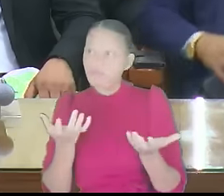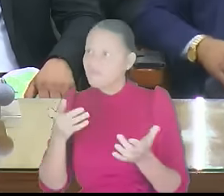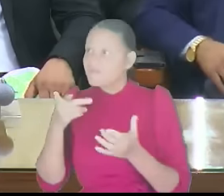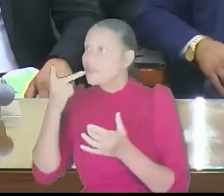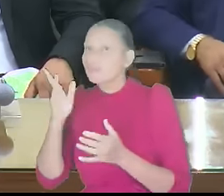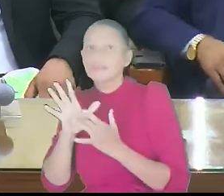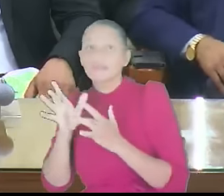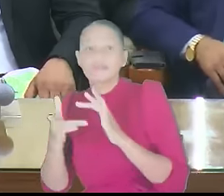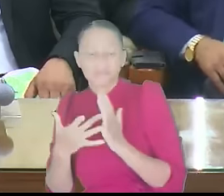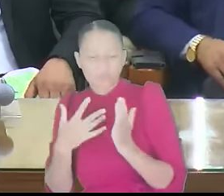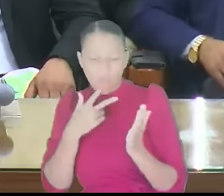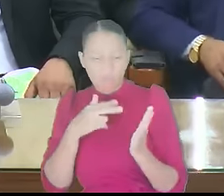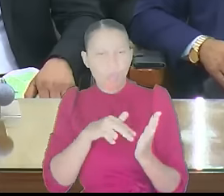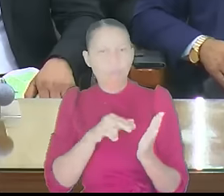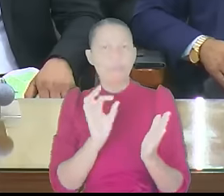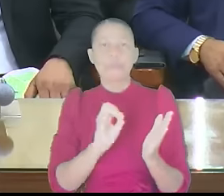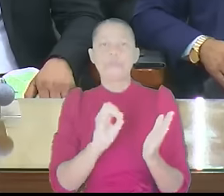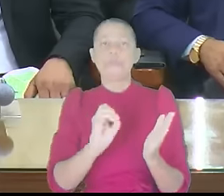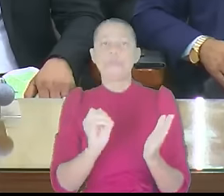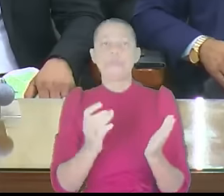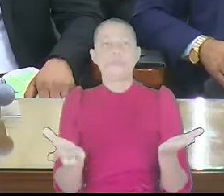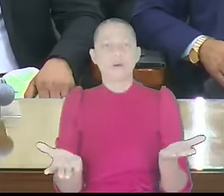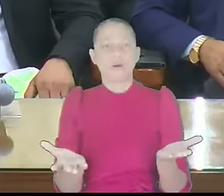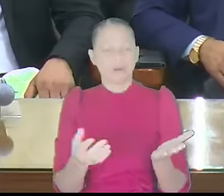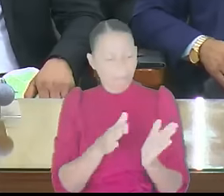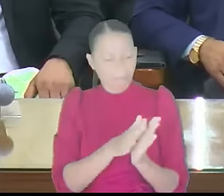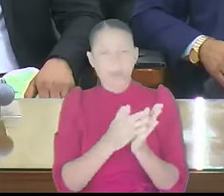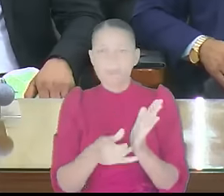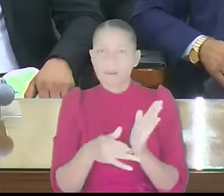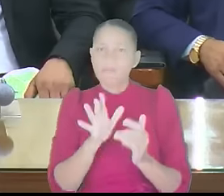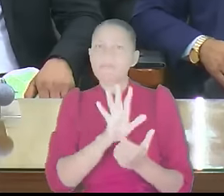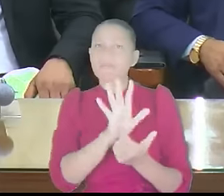Bíblia? Porque a Bíblia é quem revela Jesus.